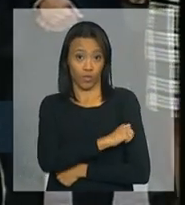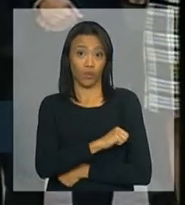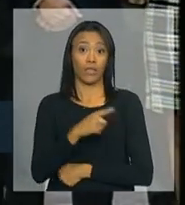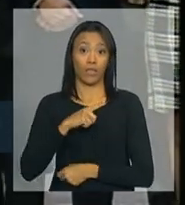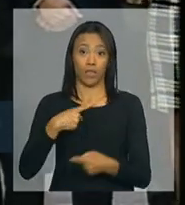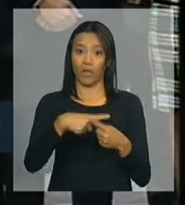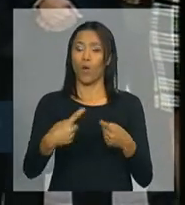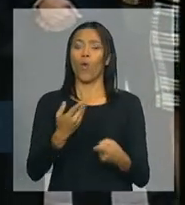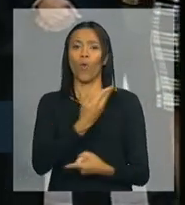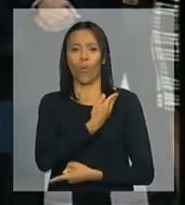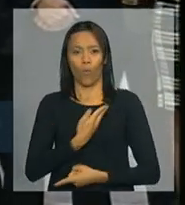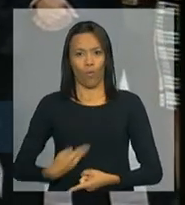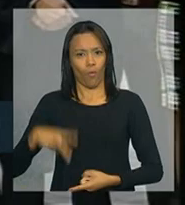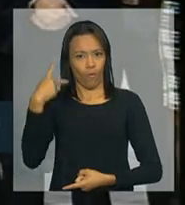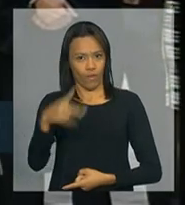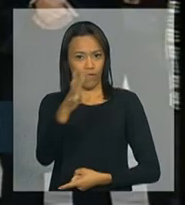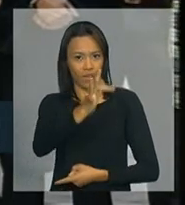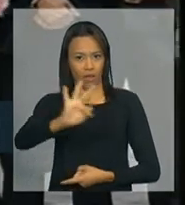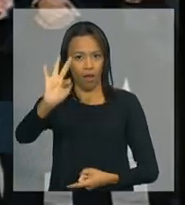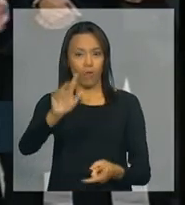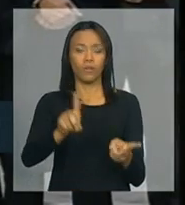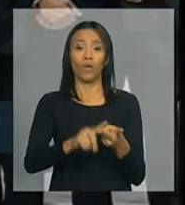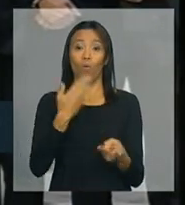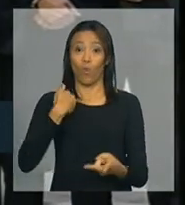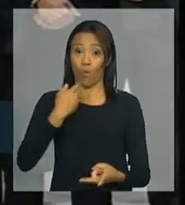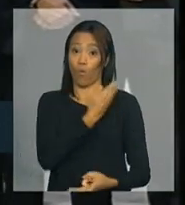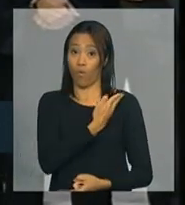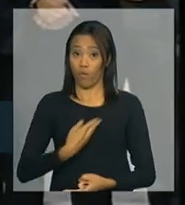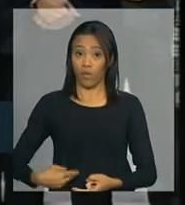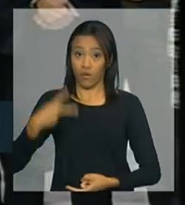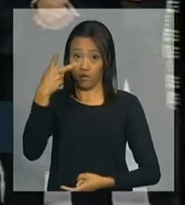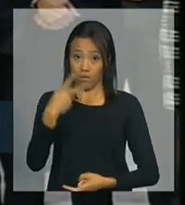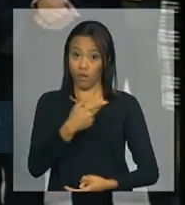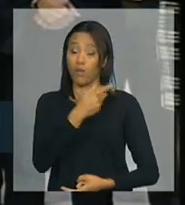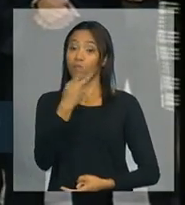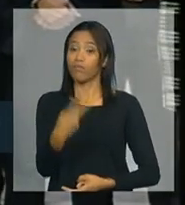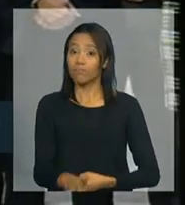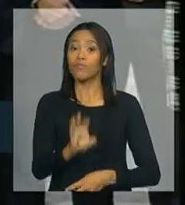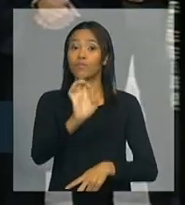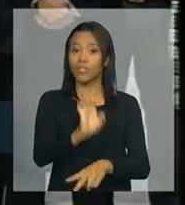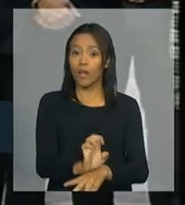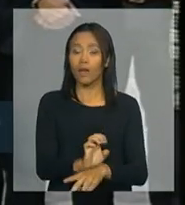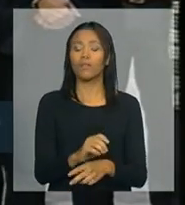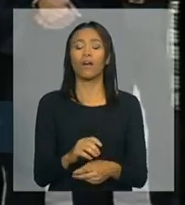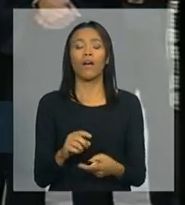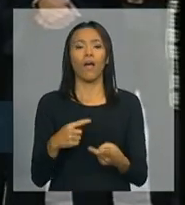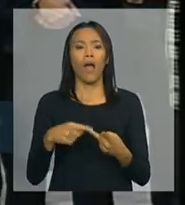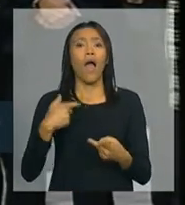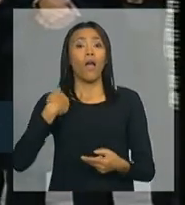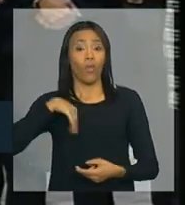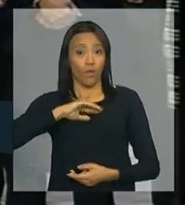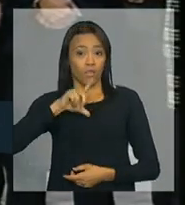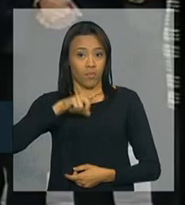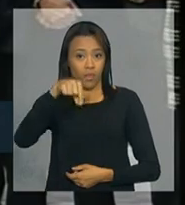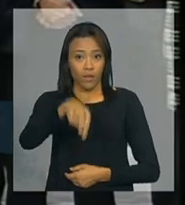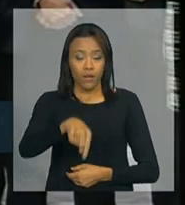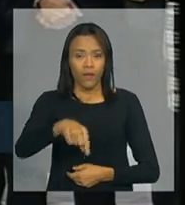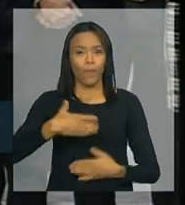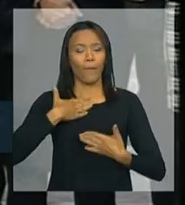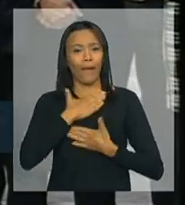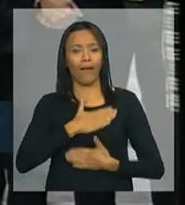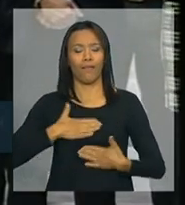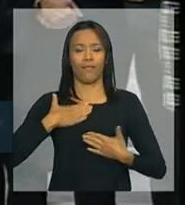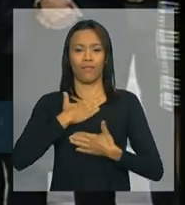o governo da senhora e o nosso governo. E aqui nós temos o prazer